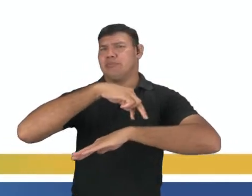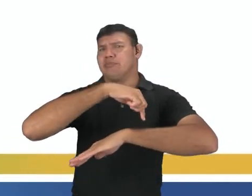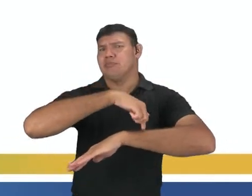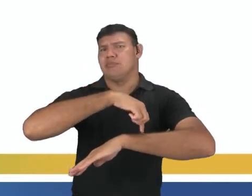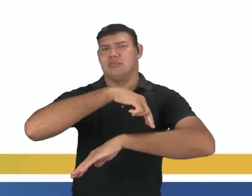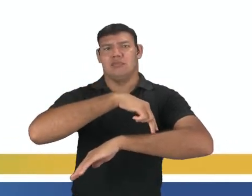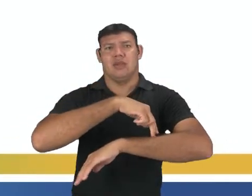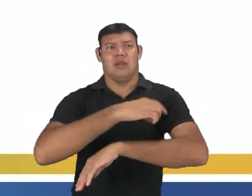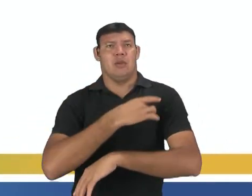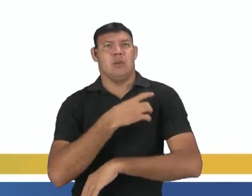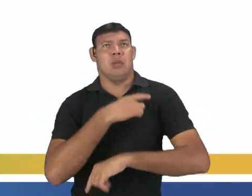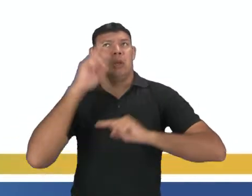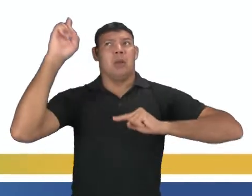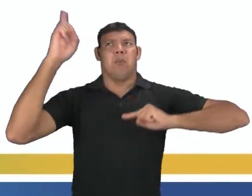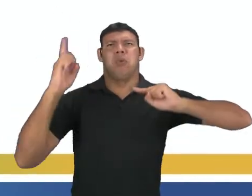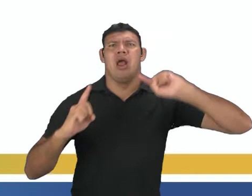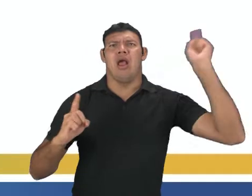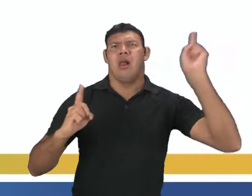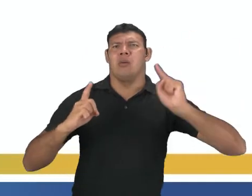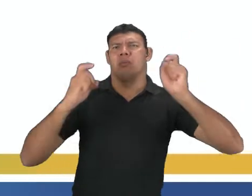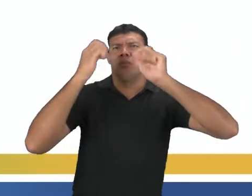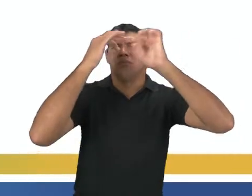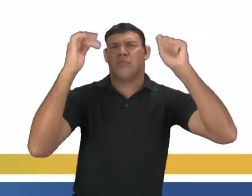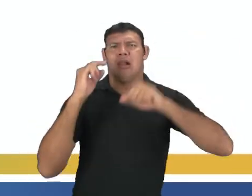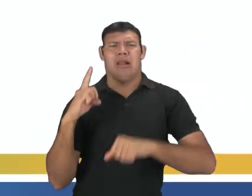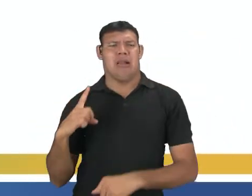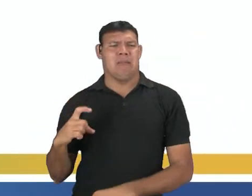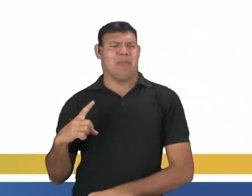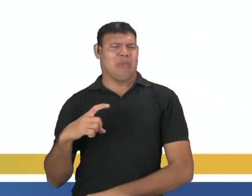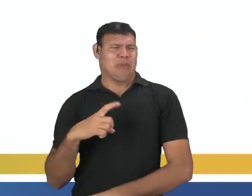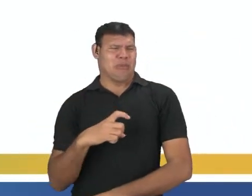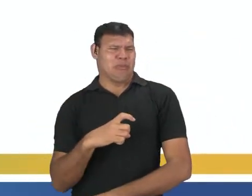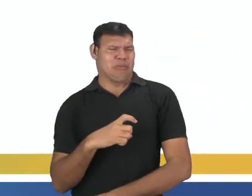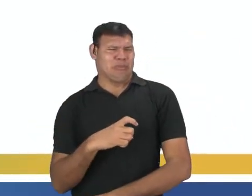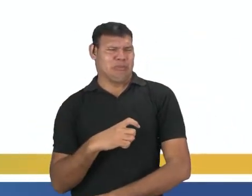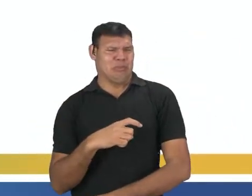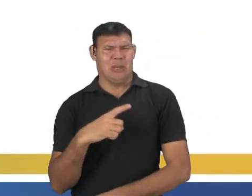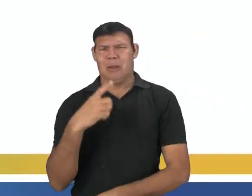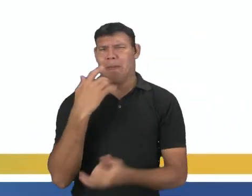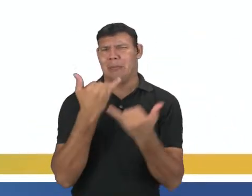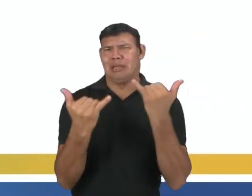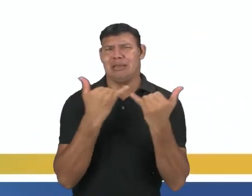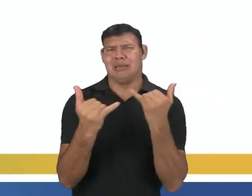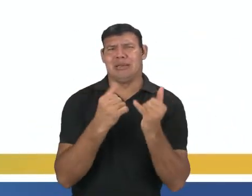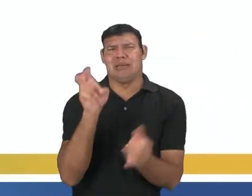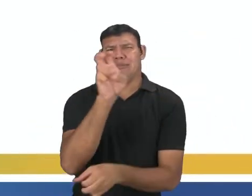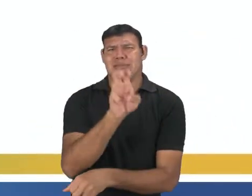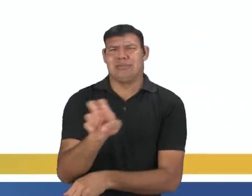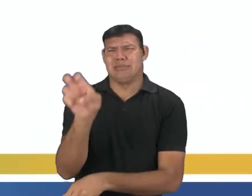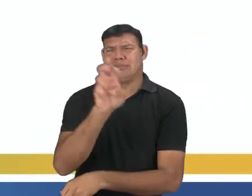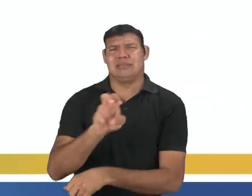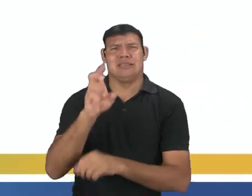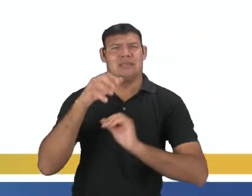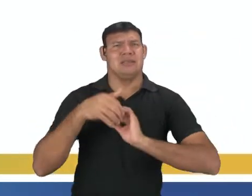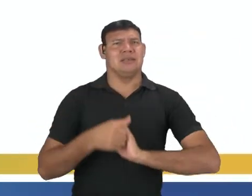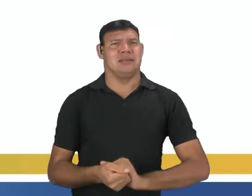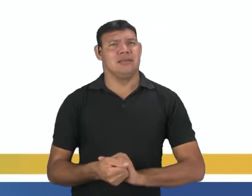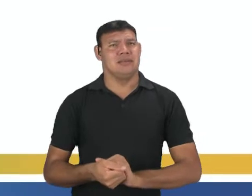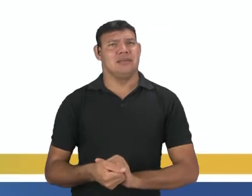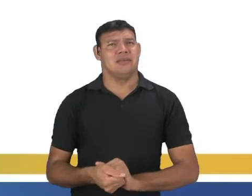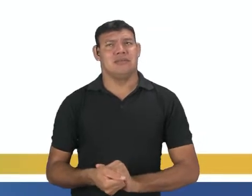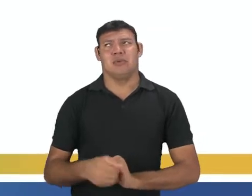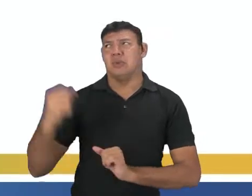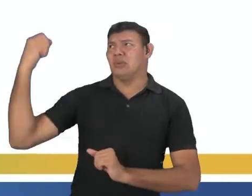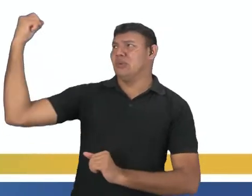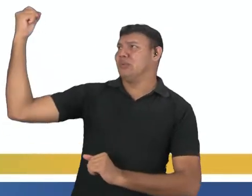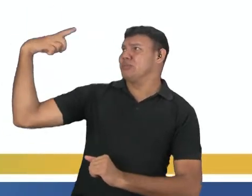Tinha medo de trovão. Minhoca para ela era cobra. E nunca apanhava